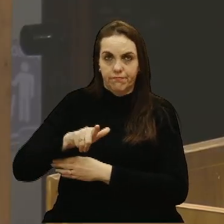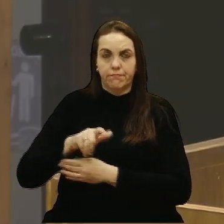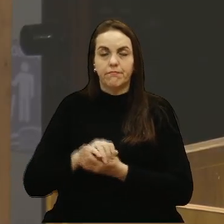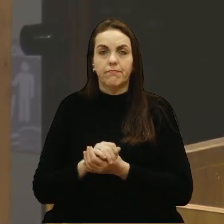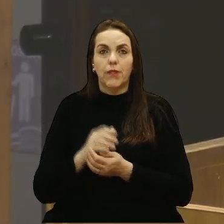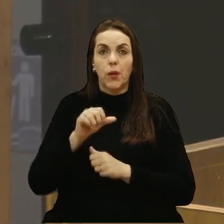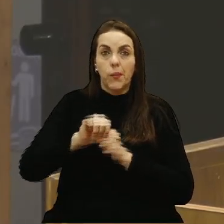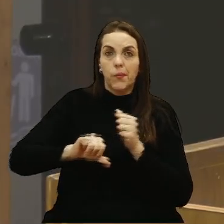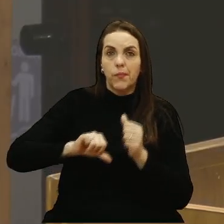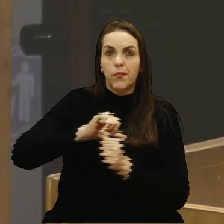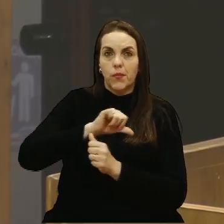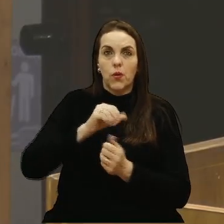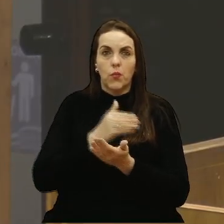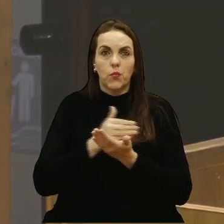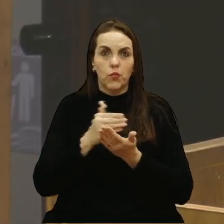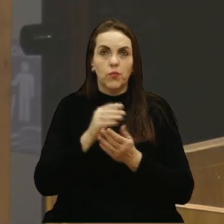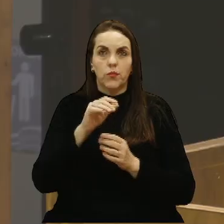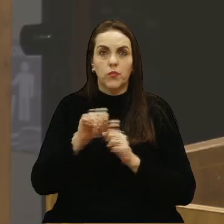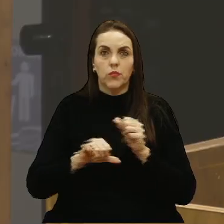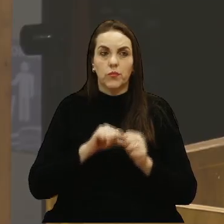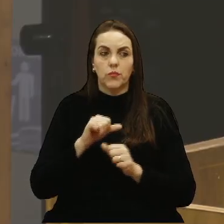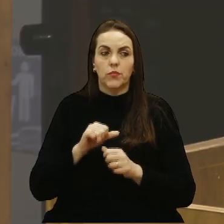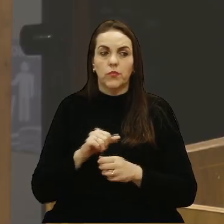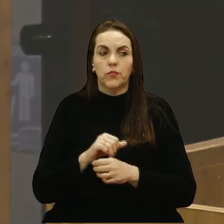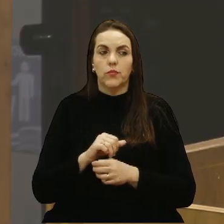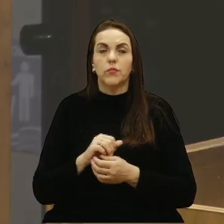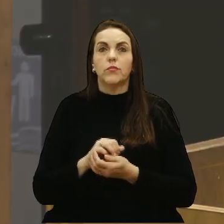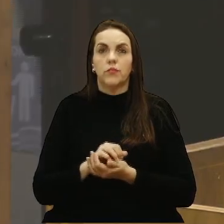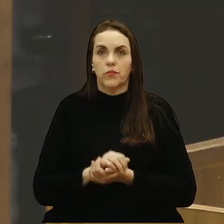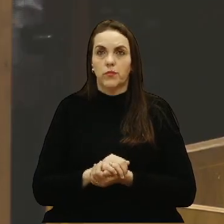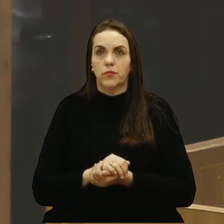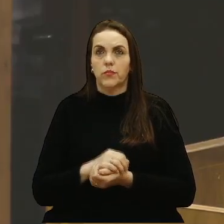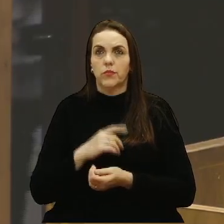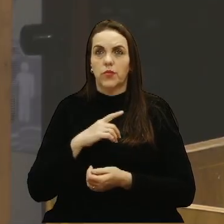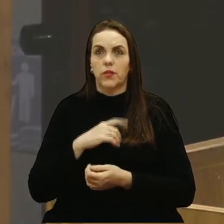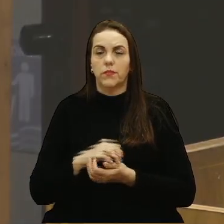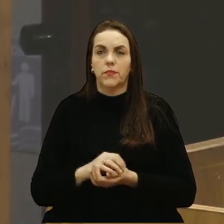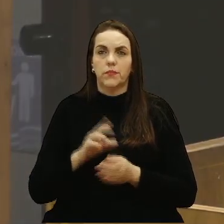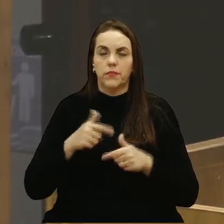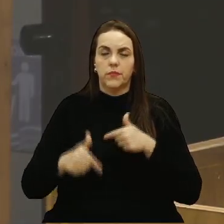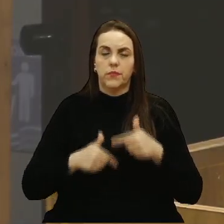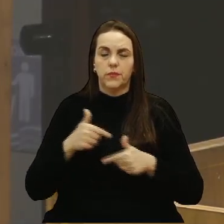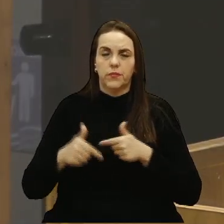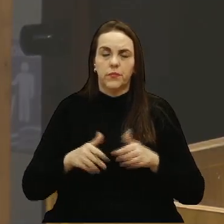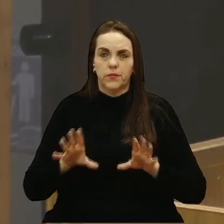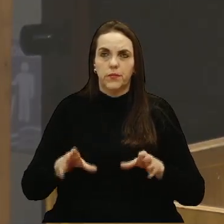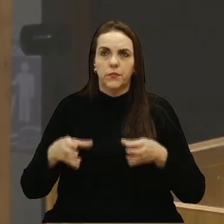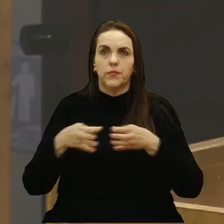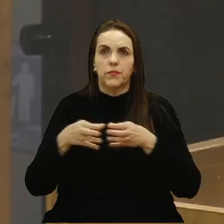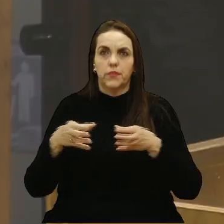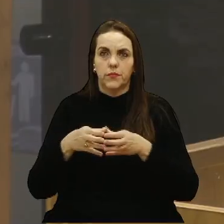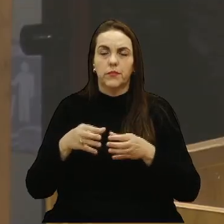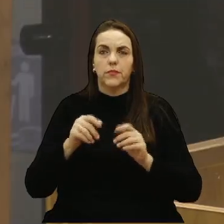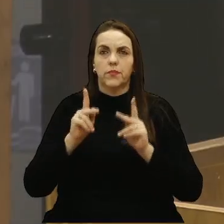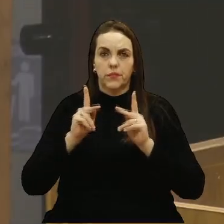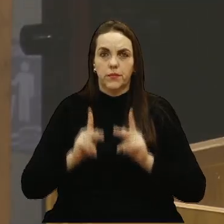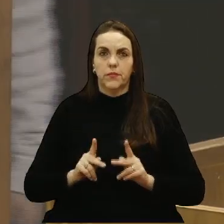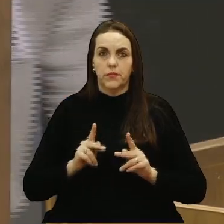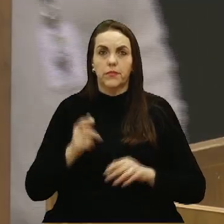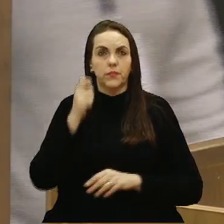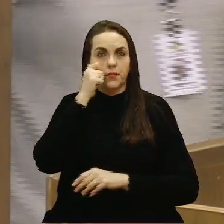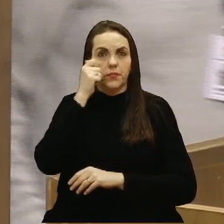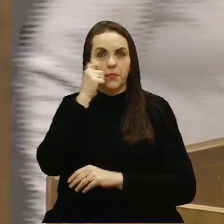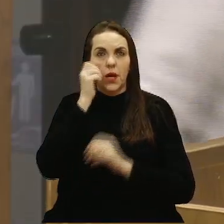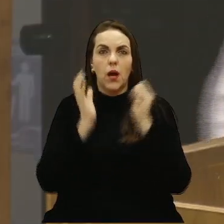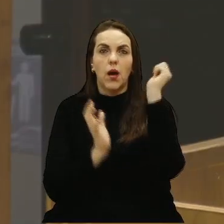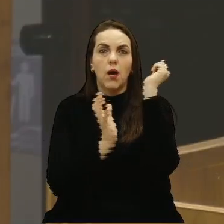da mudança da regra, que acontece também por conta de muito trabalho da equipe, e por isso a equipe está aqui presente, para desburocratizar